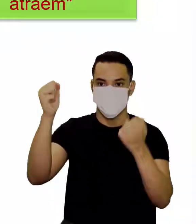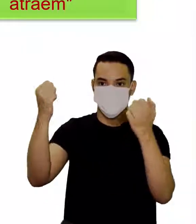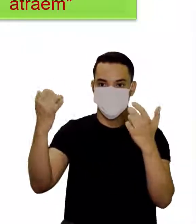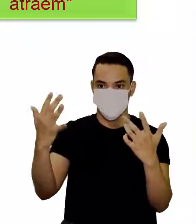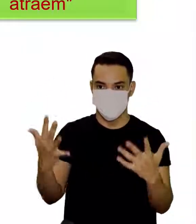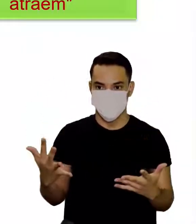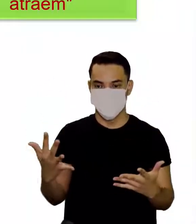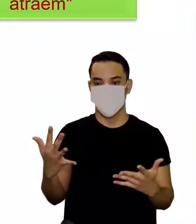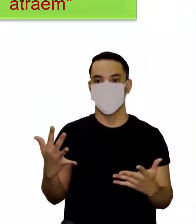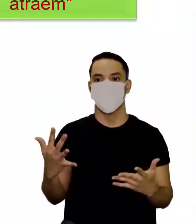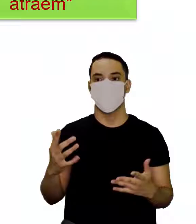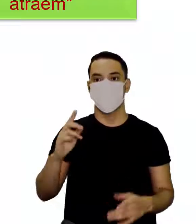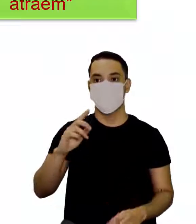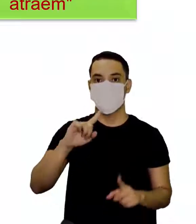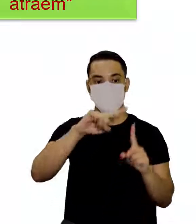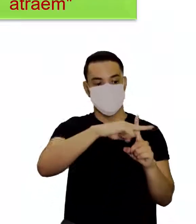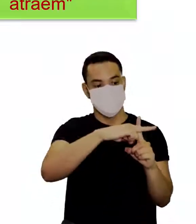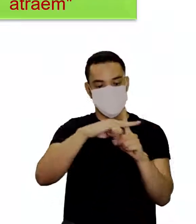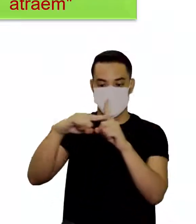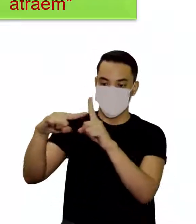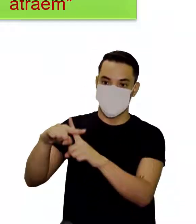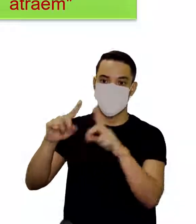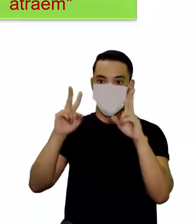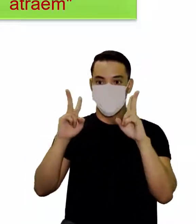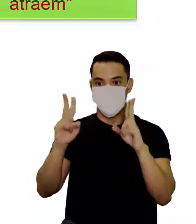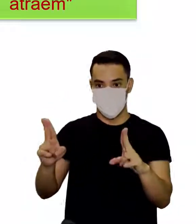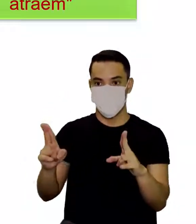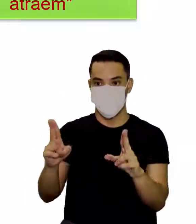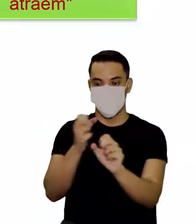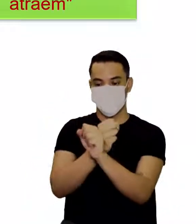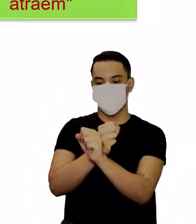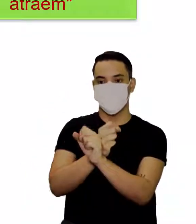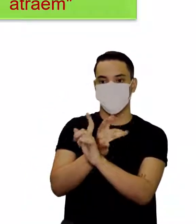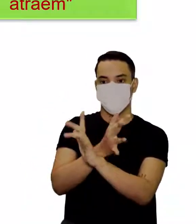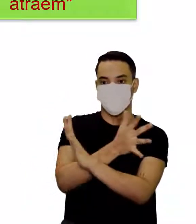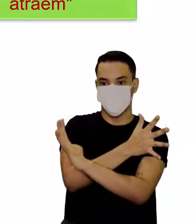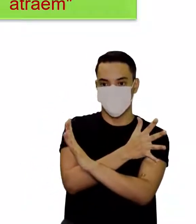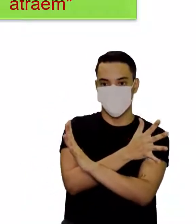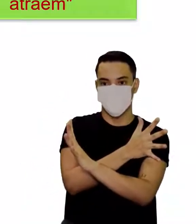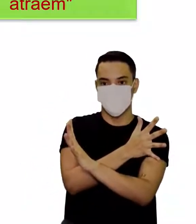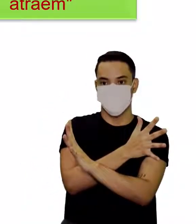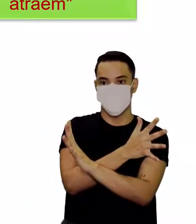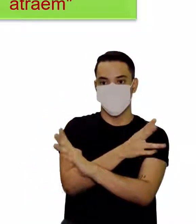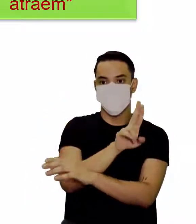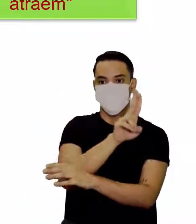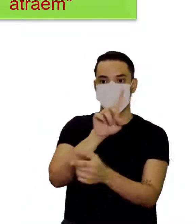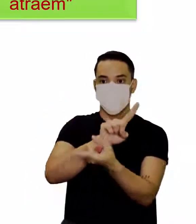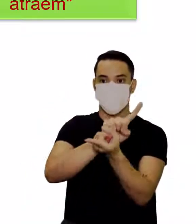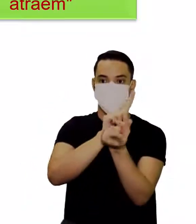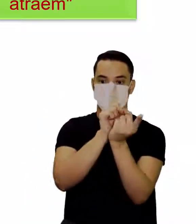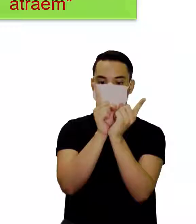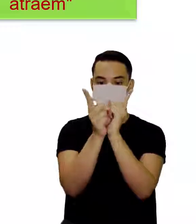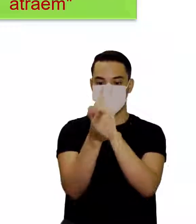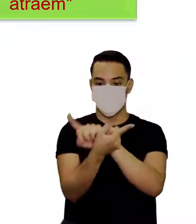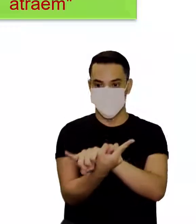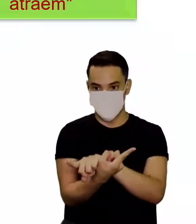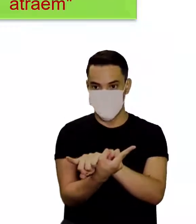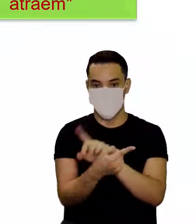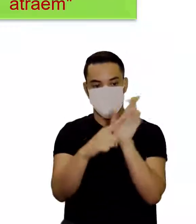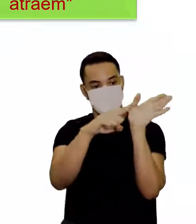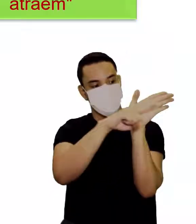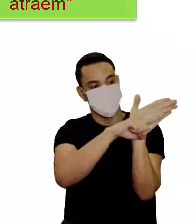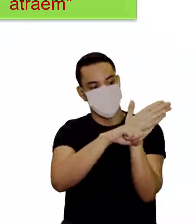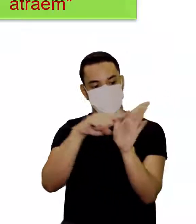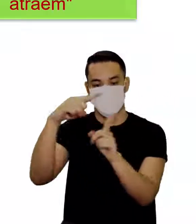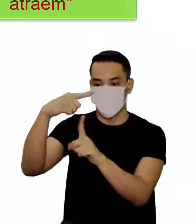de mesmos sinais se repelem e de nomes contrários ou sinais contrários,